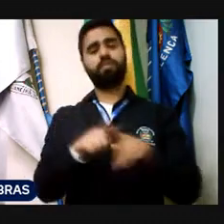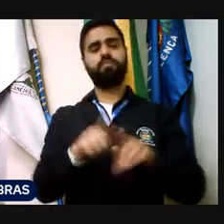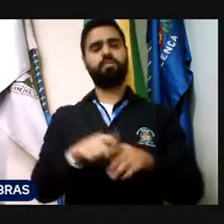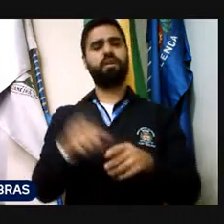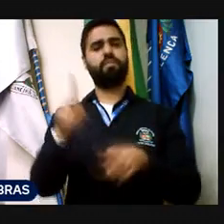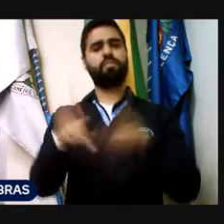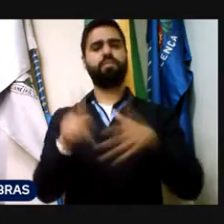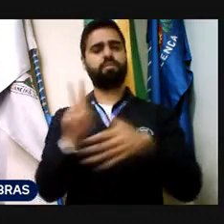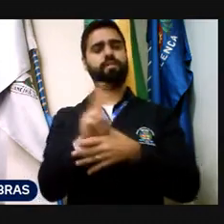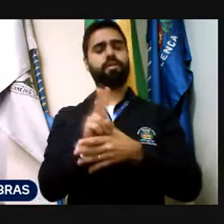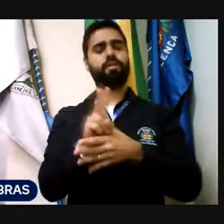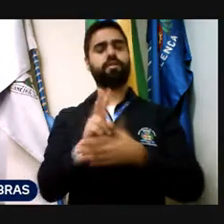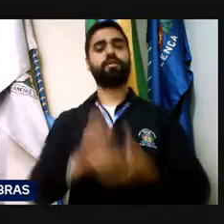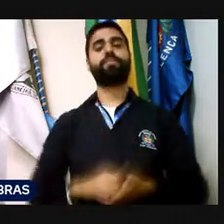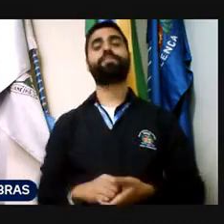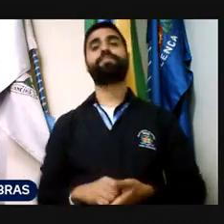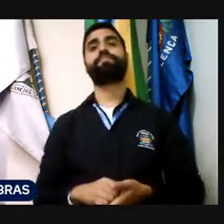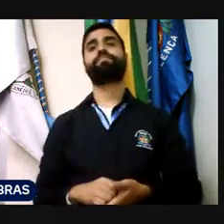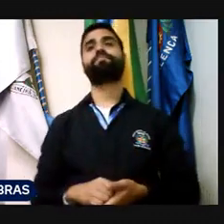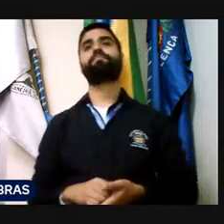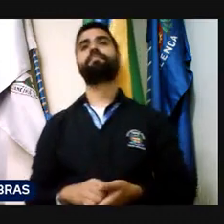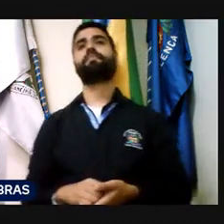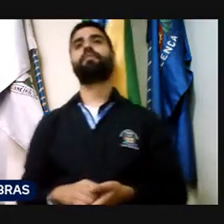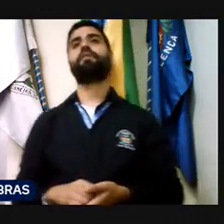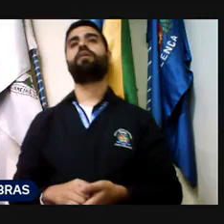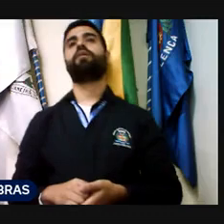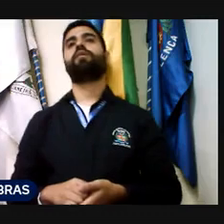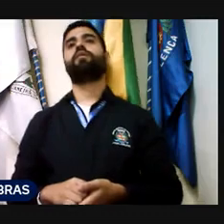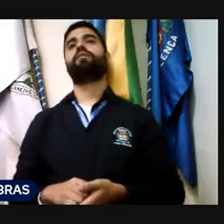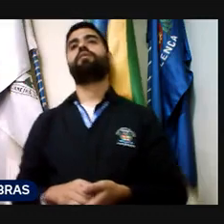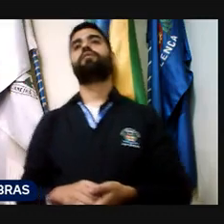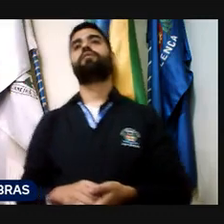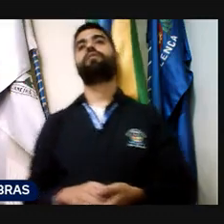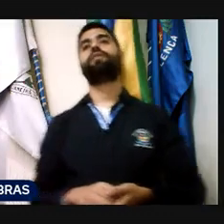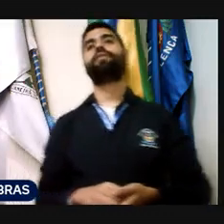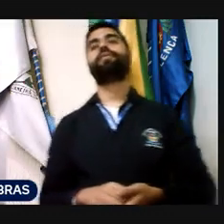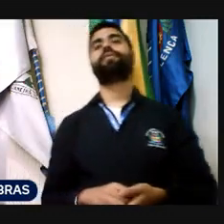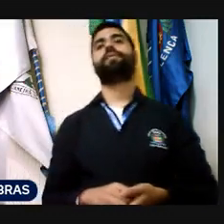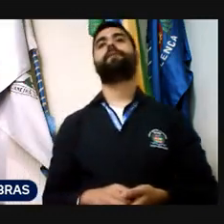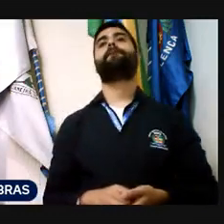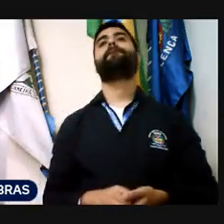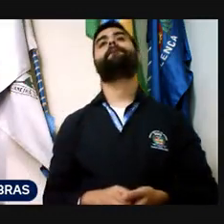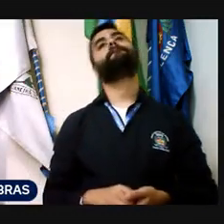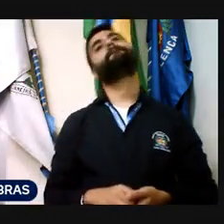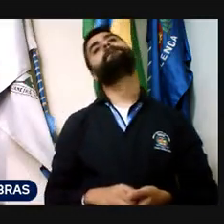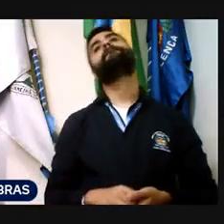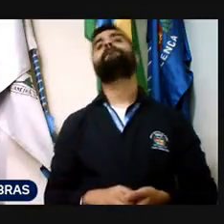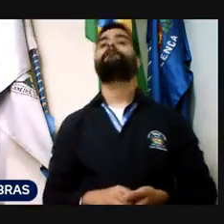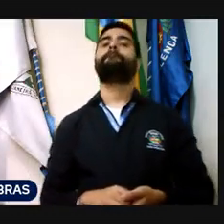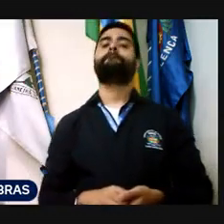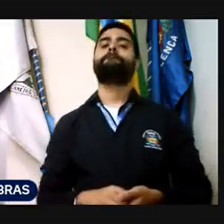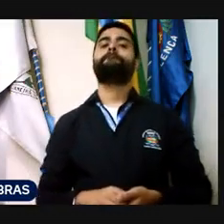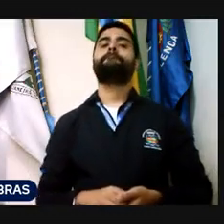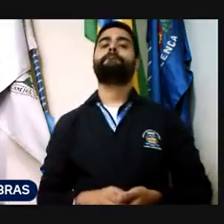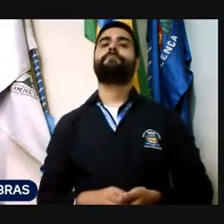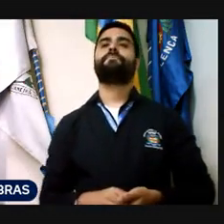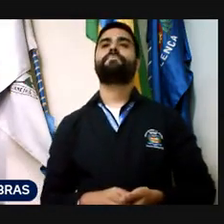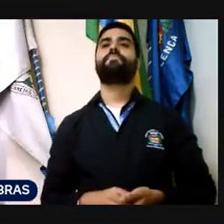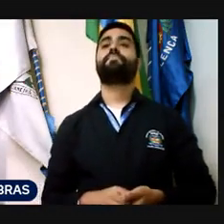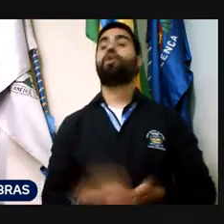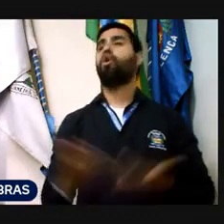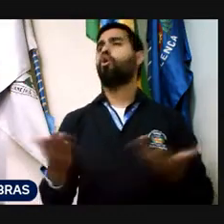população de Valença. Falo também, nós fizemos aqui hoje um requerimento solicitando